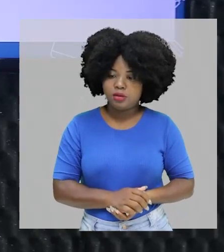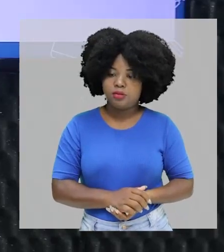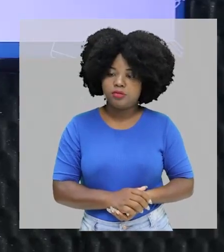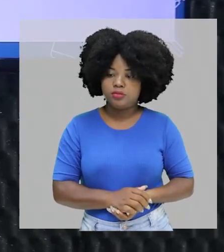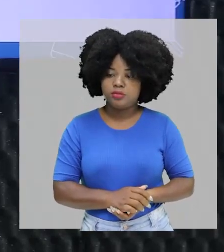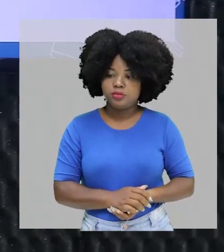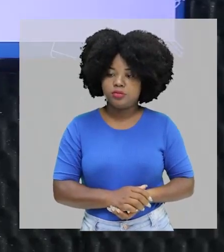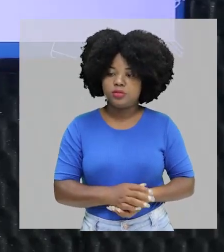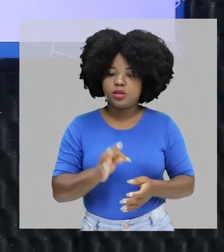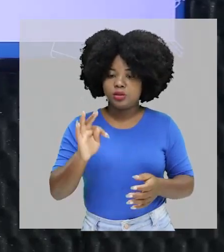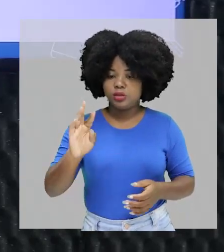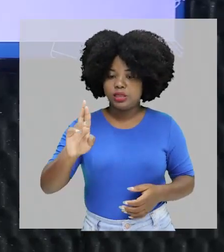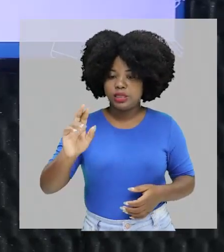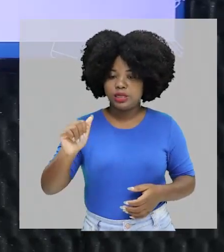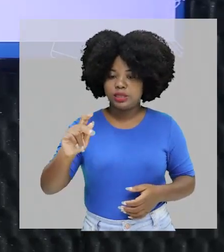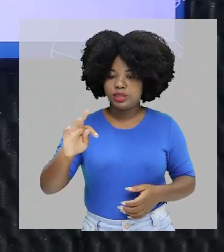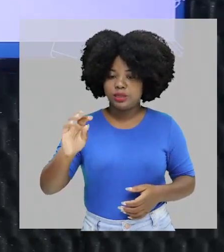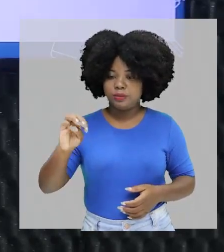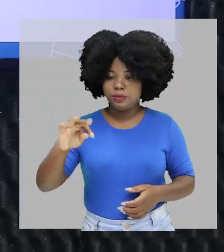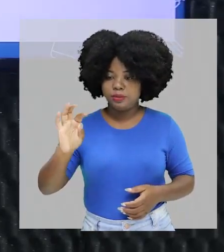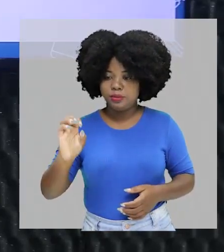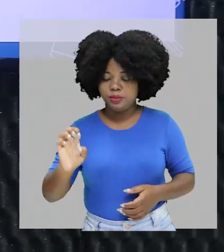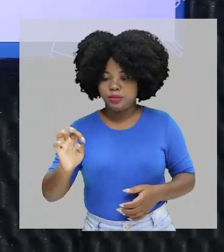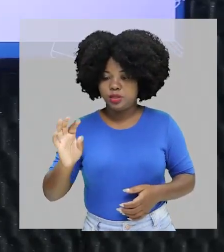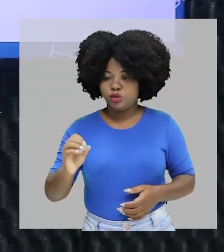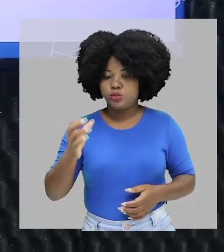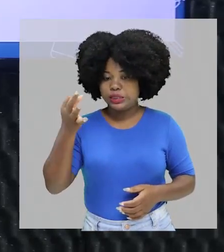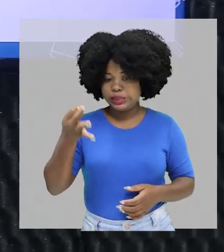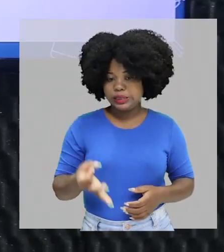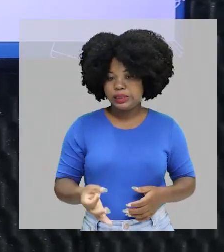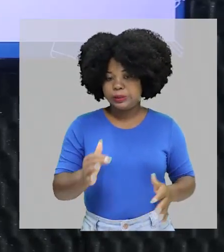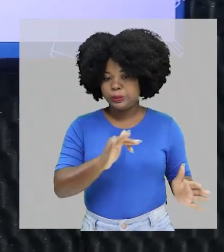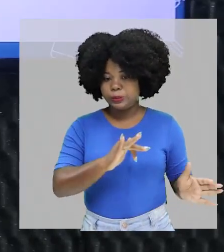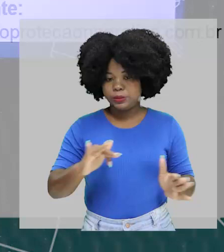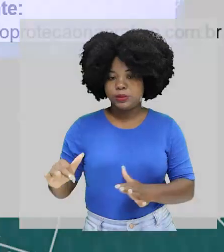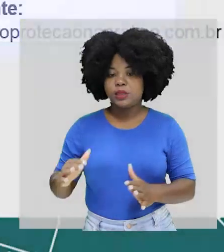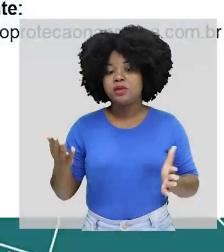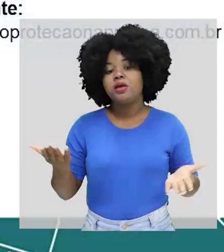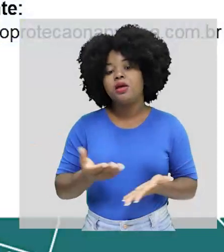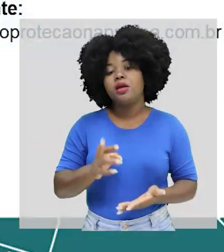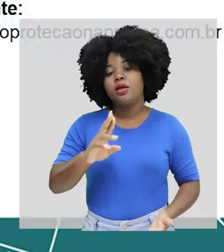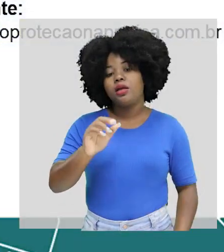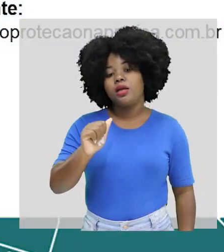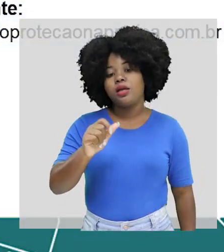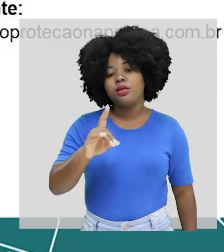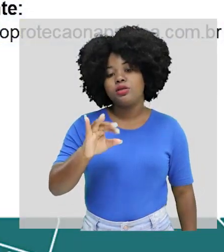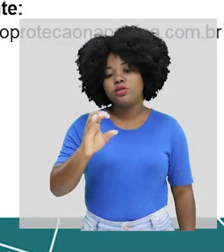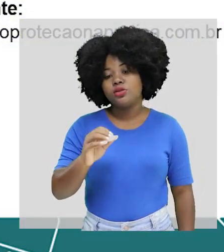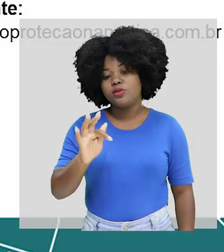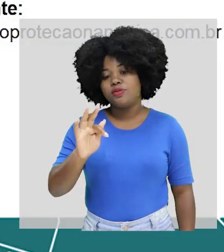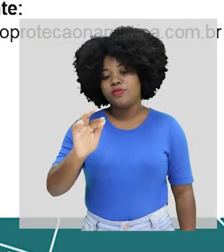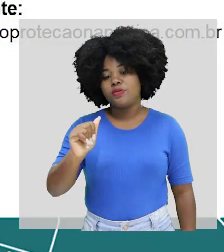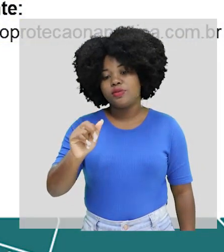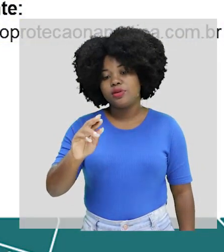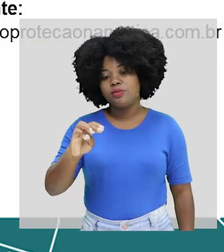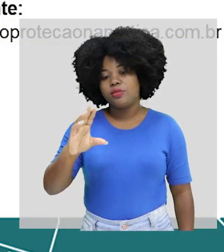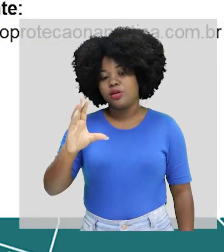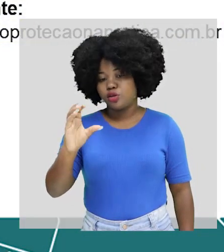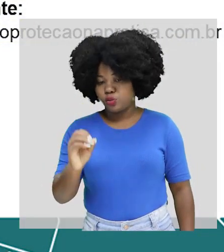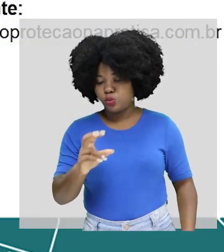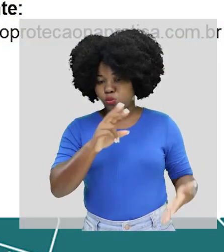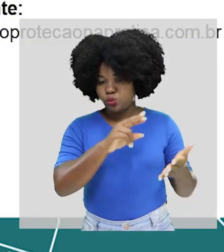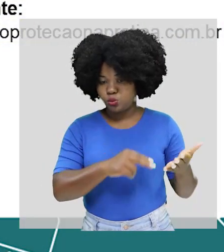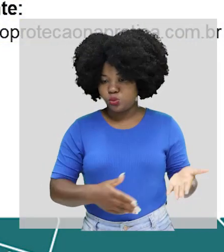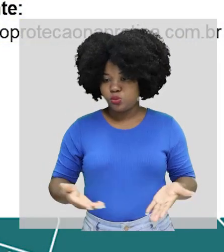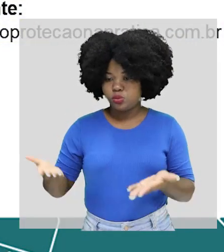um tratamento mais adequado. E vamos falar agora dos radiofármacos. Olha só.